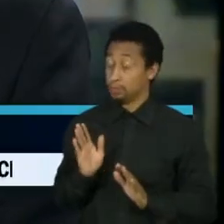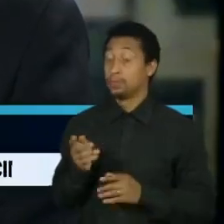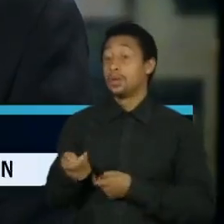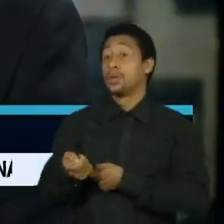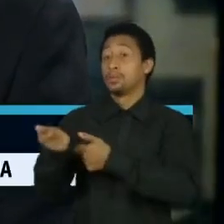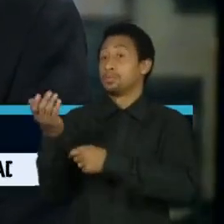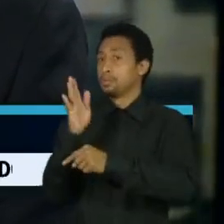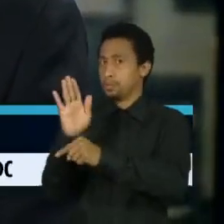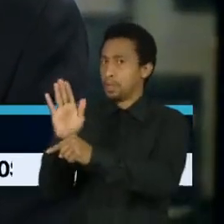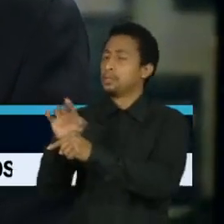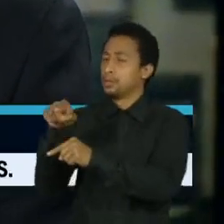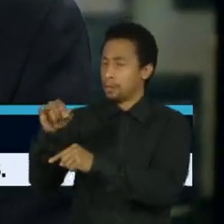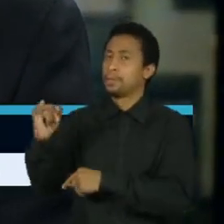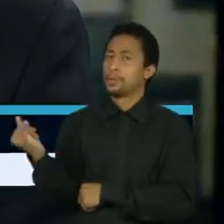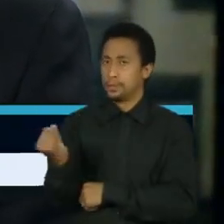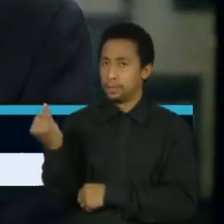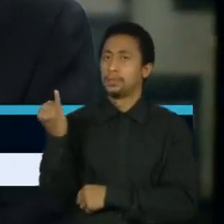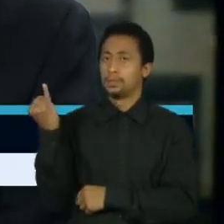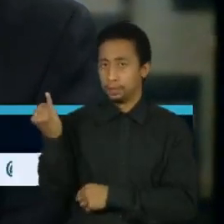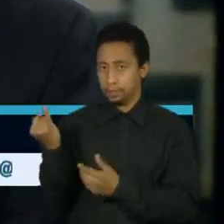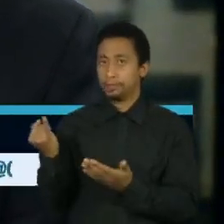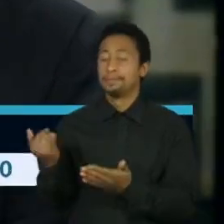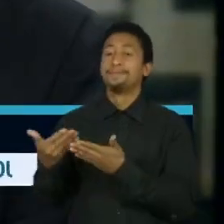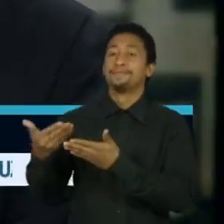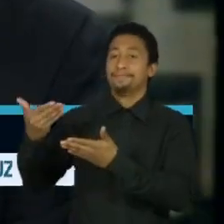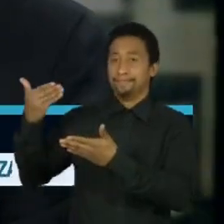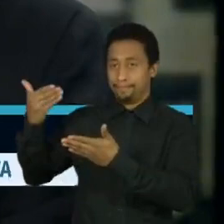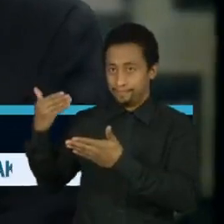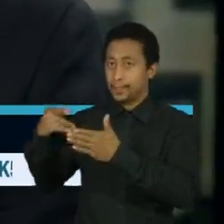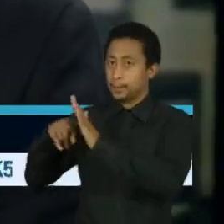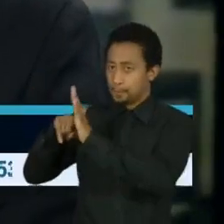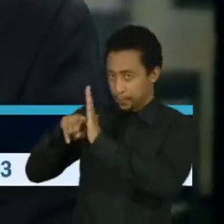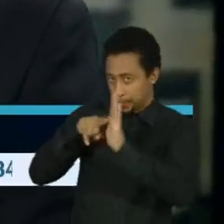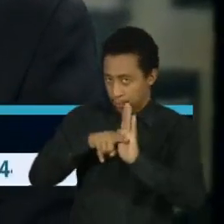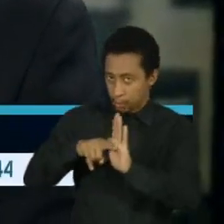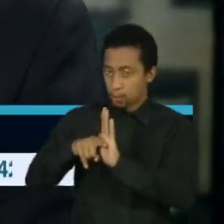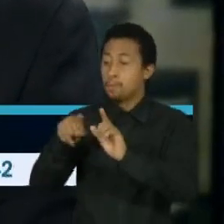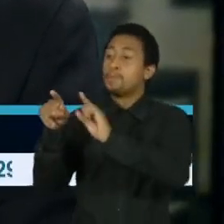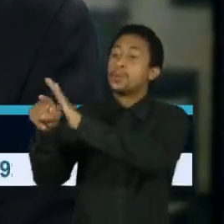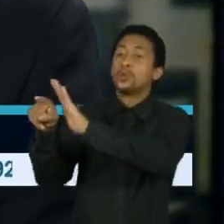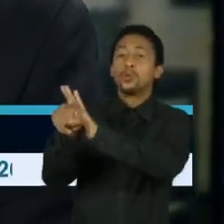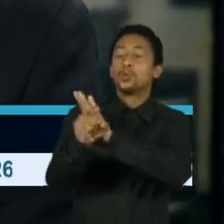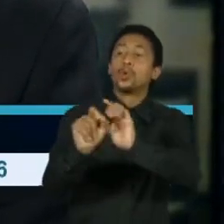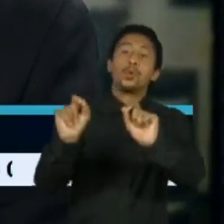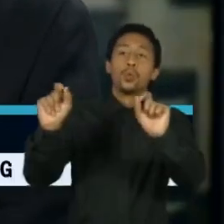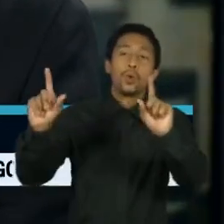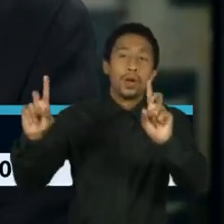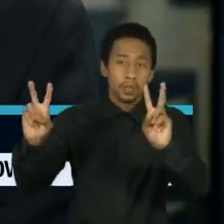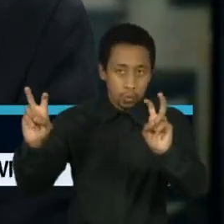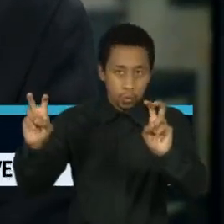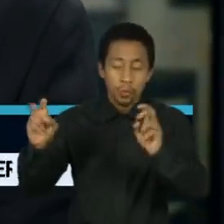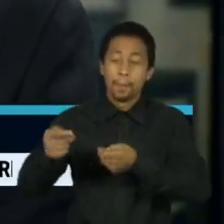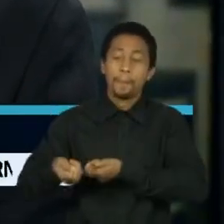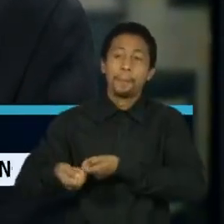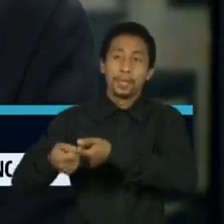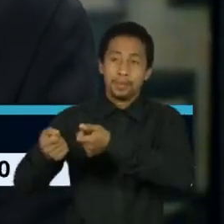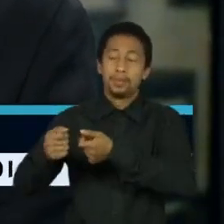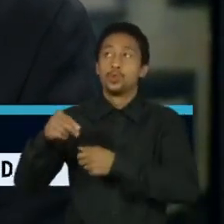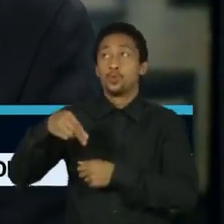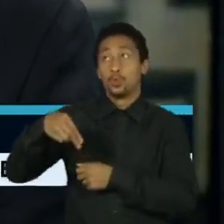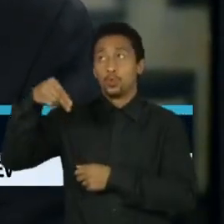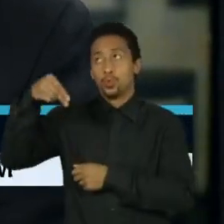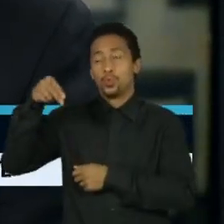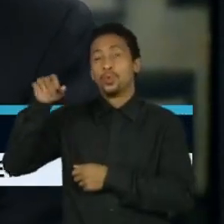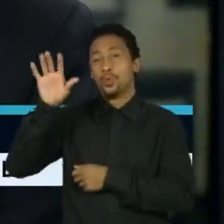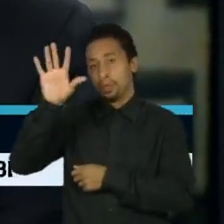tem um peso grande. A gente já verificou nas últimas eleições, especialmente em algumas regiões do país, no Nordeste, em que